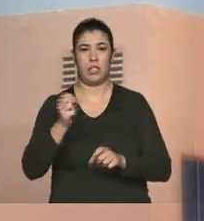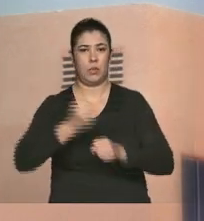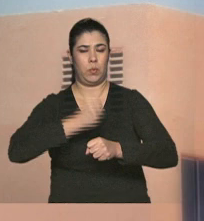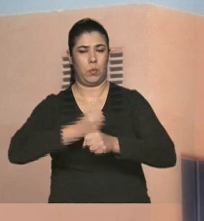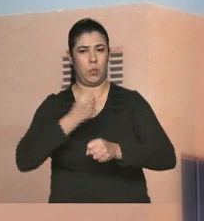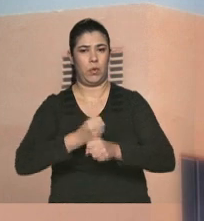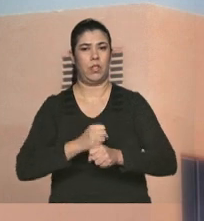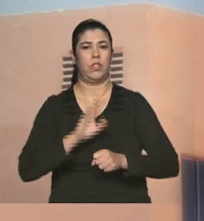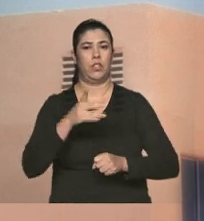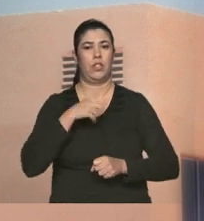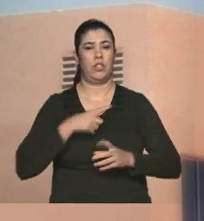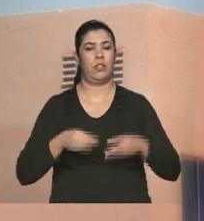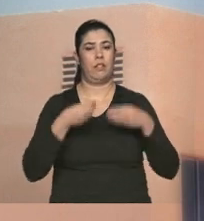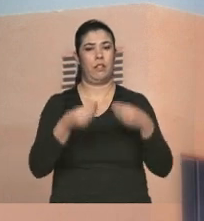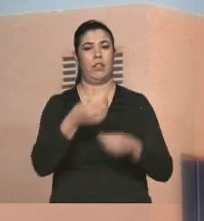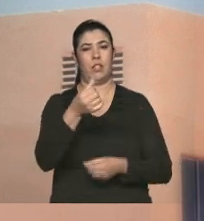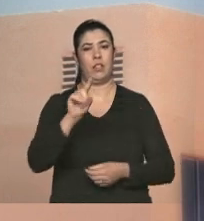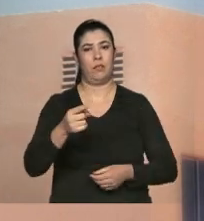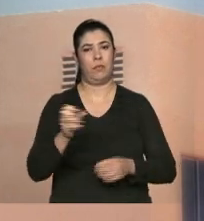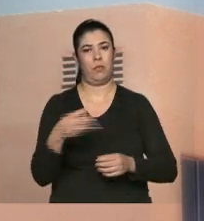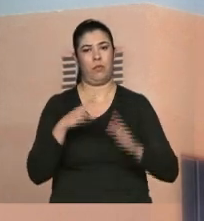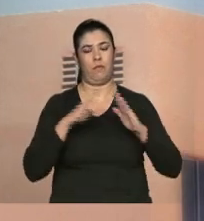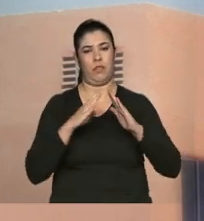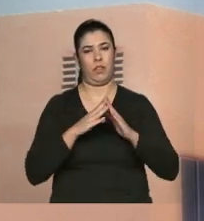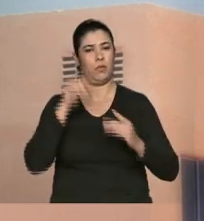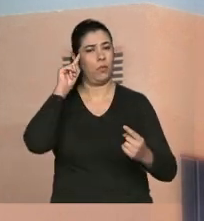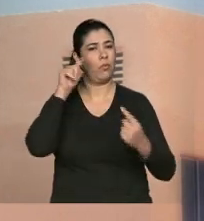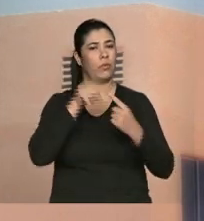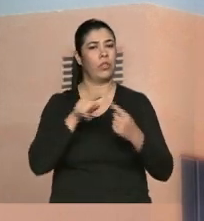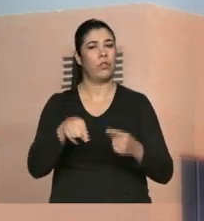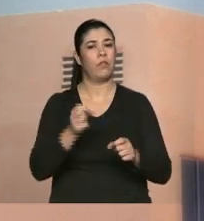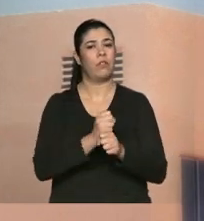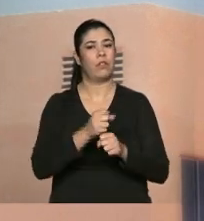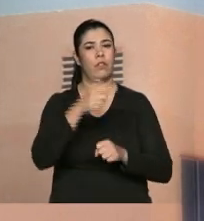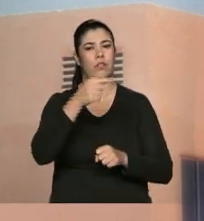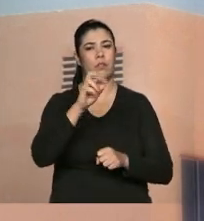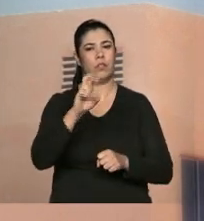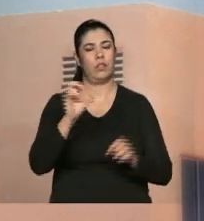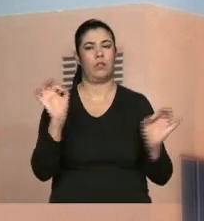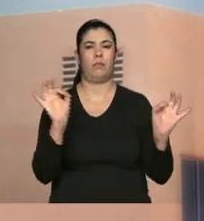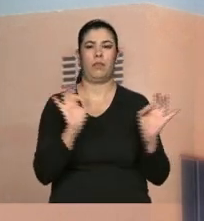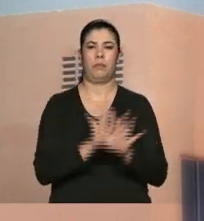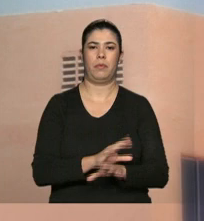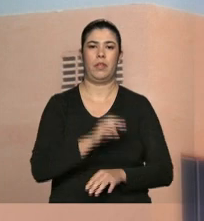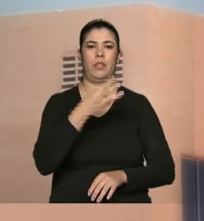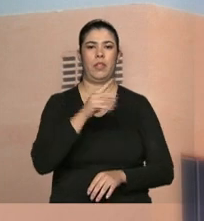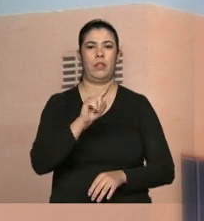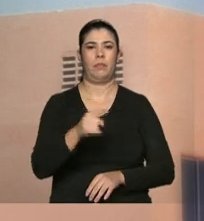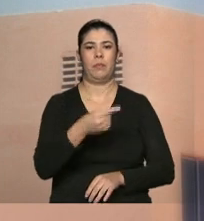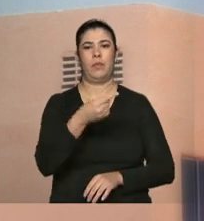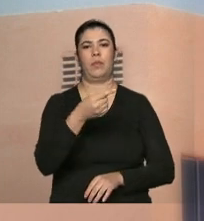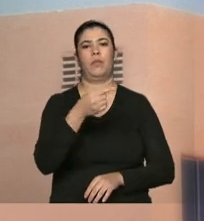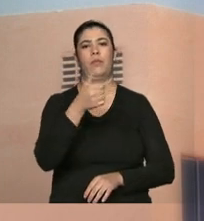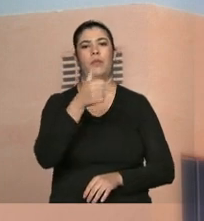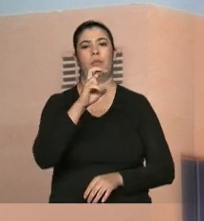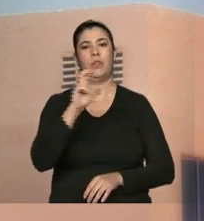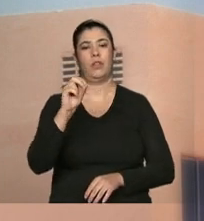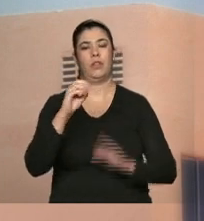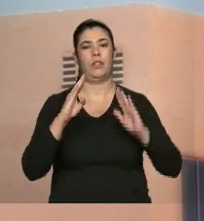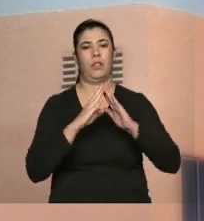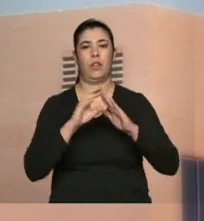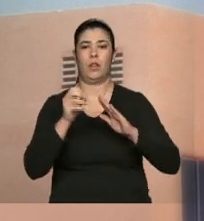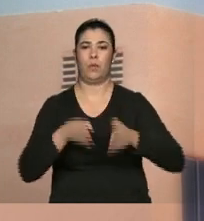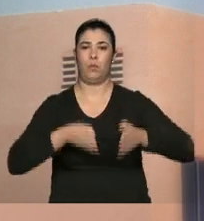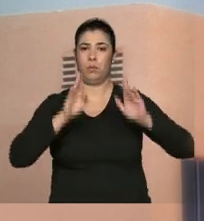unidades já foram entregues. A meta para 2015 é finalizar mais 3.500 casas ou apartamentos.